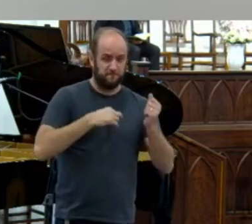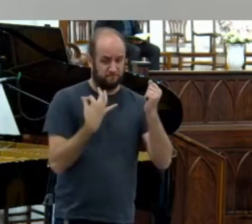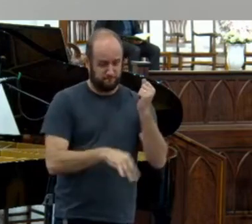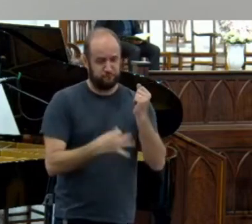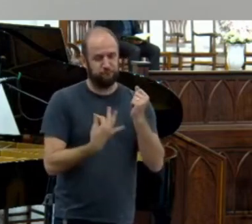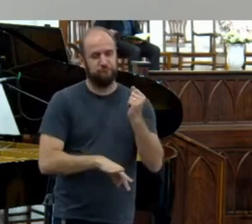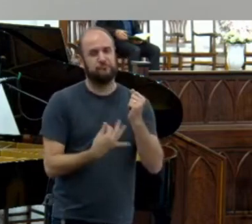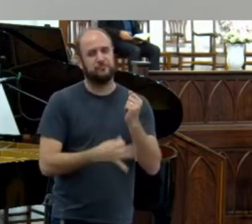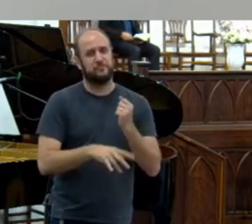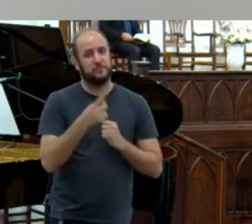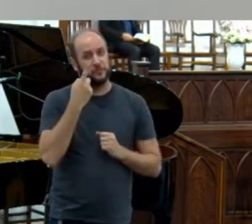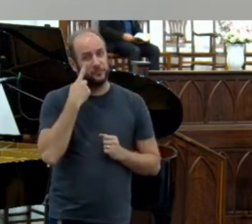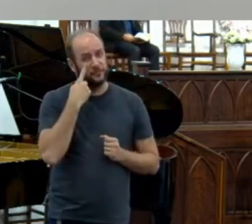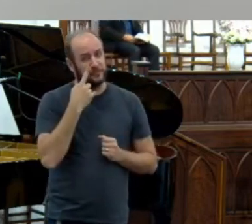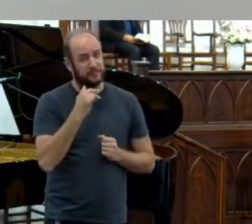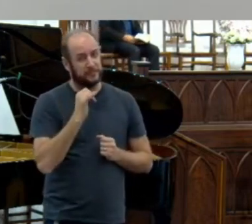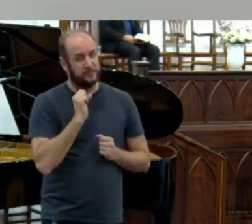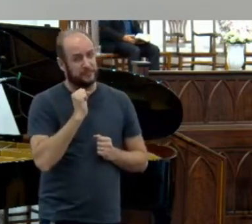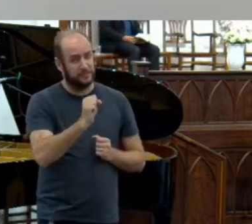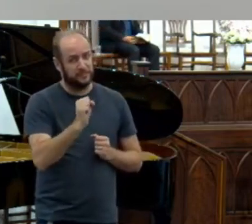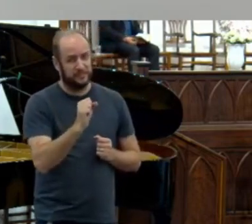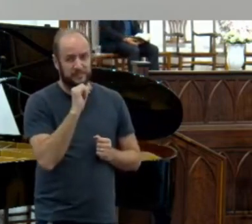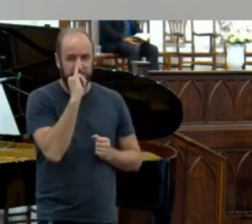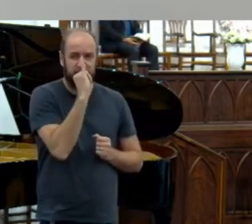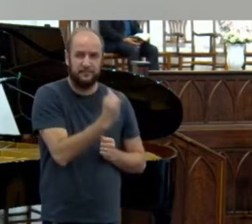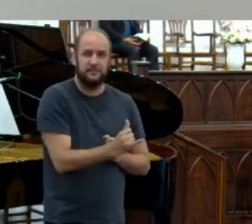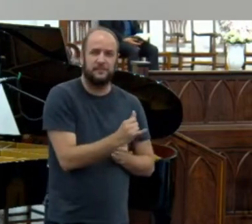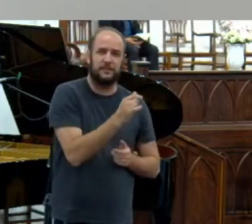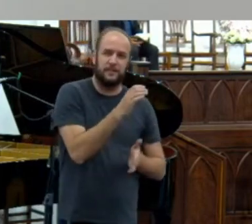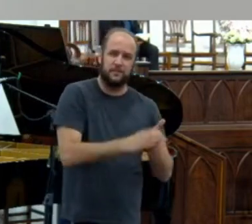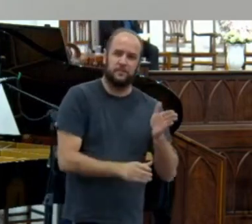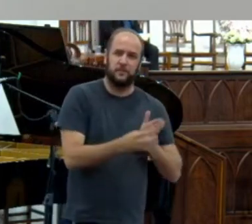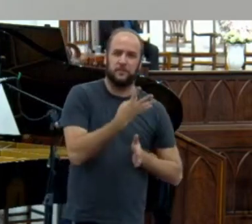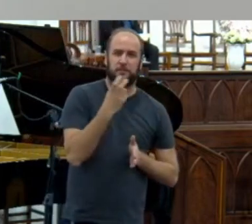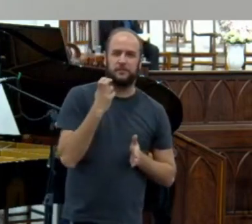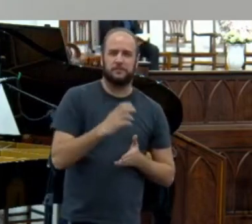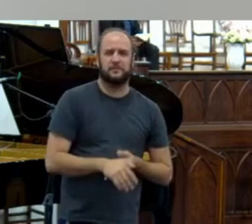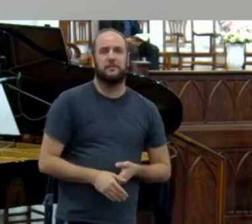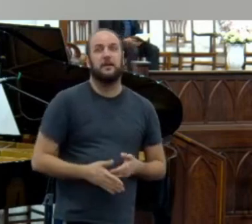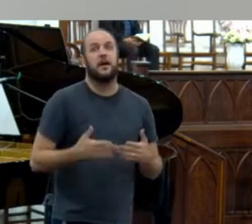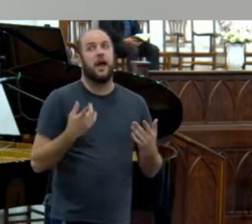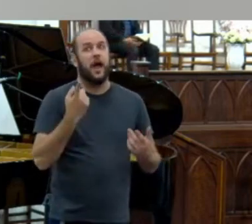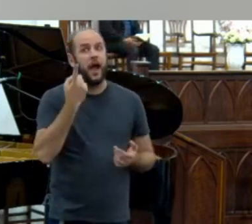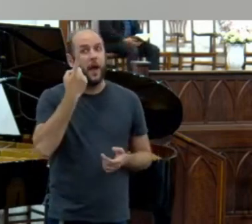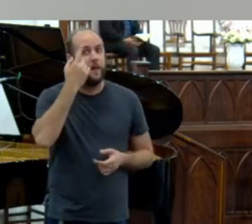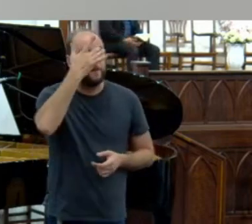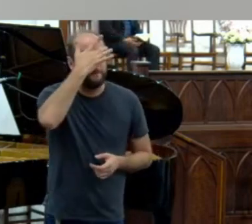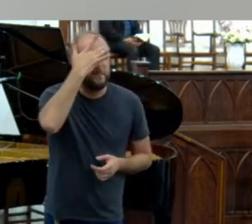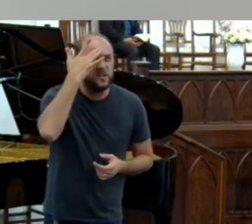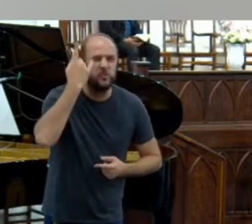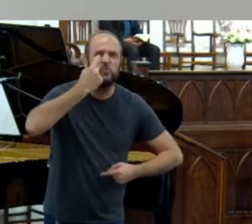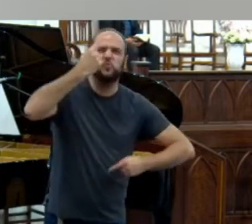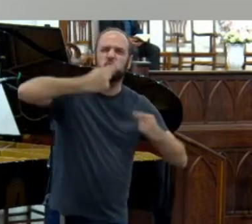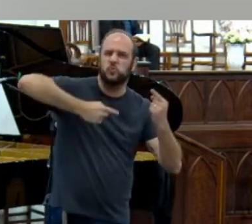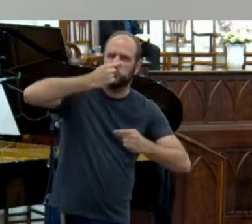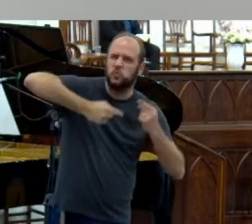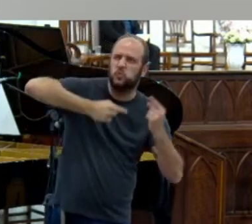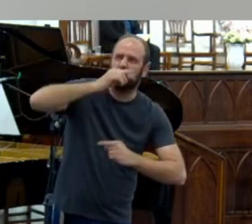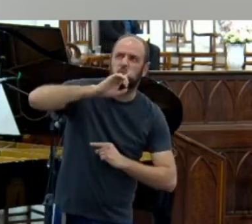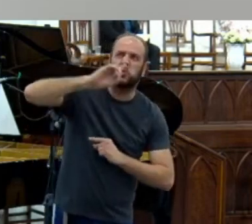o que o tio Isaías disse no capítulo 45. Ai daquele que contende com o seu